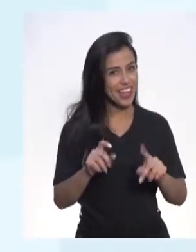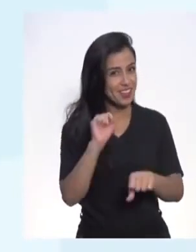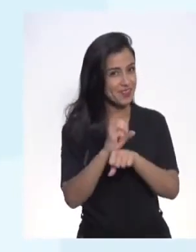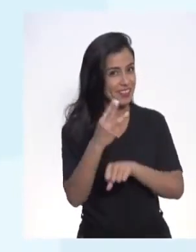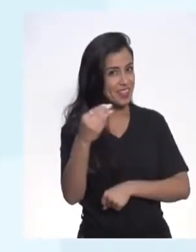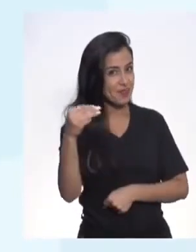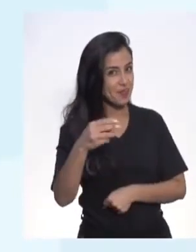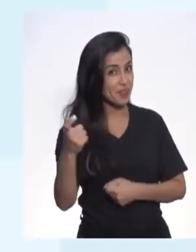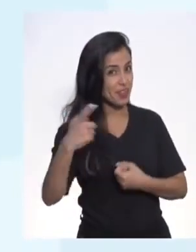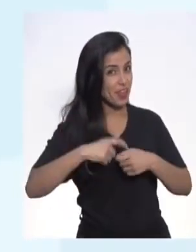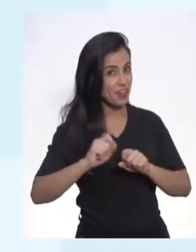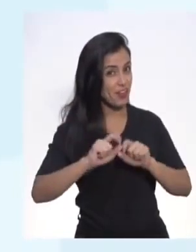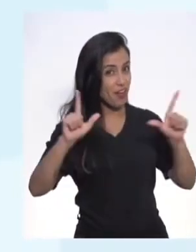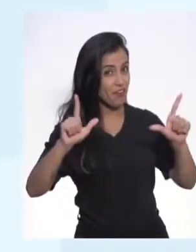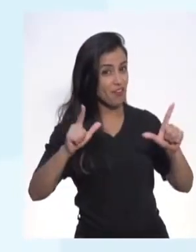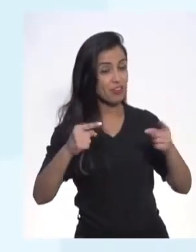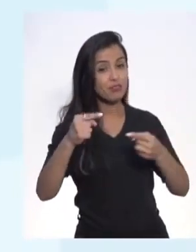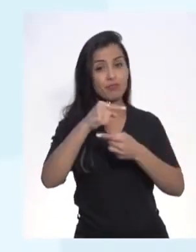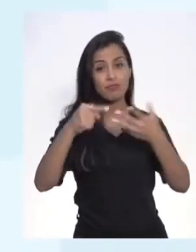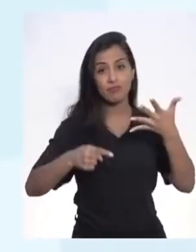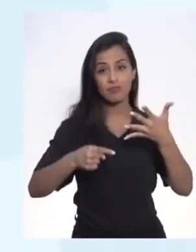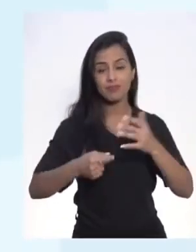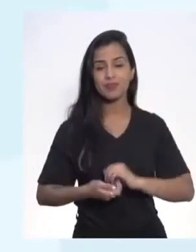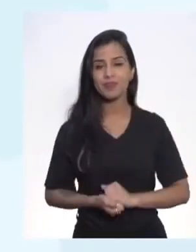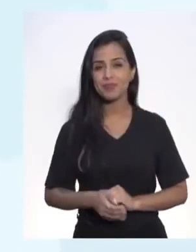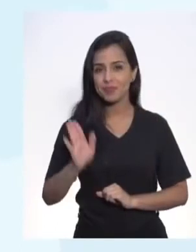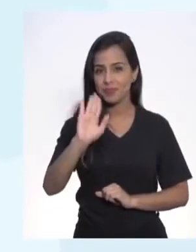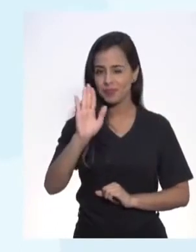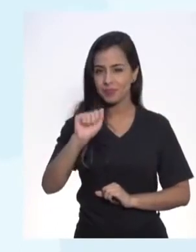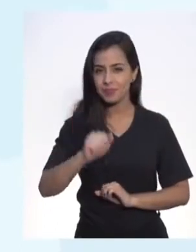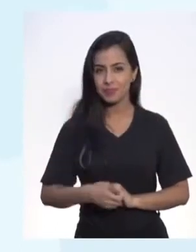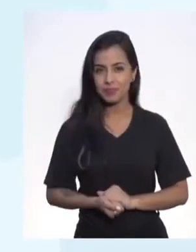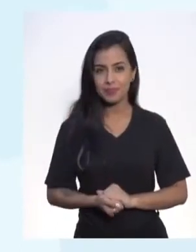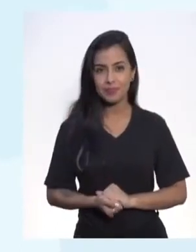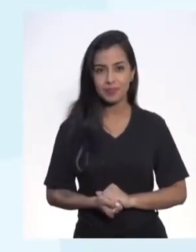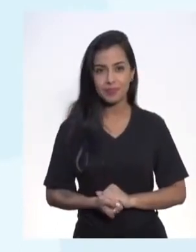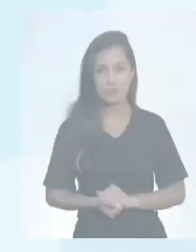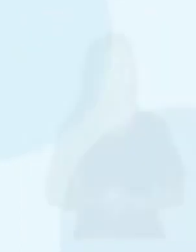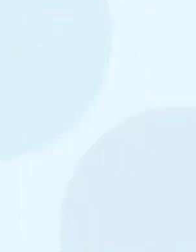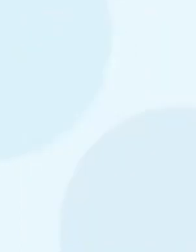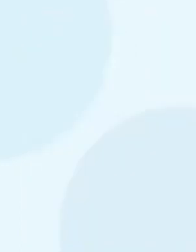minutos voltamos. Eu quero saber qual é o item correto. Até já.